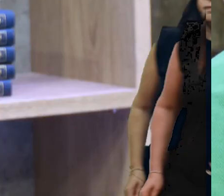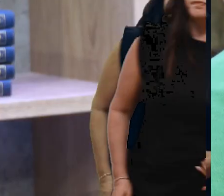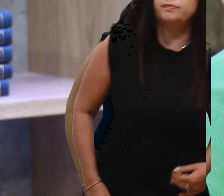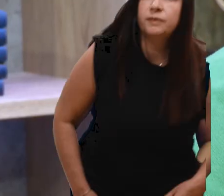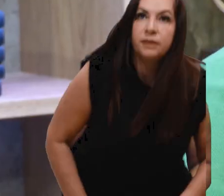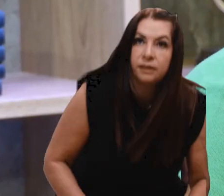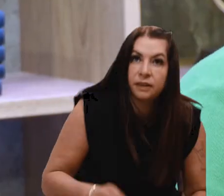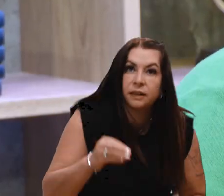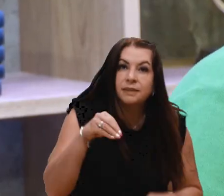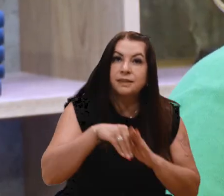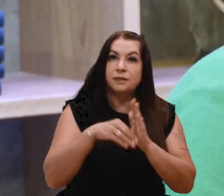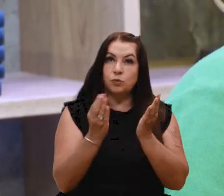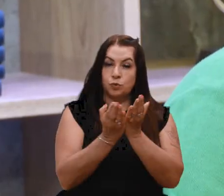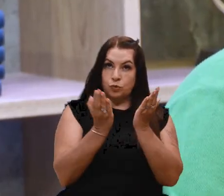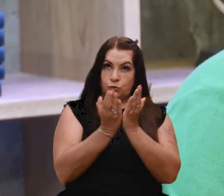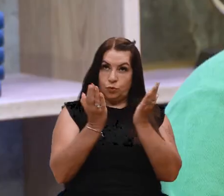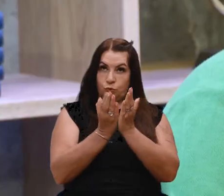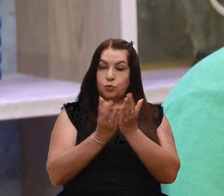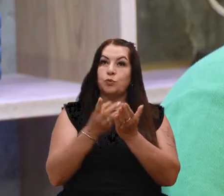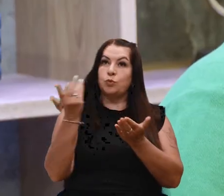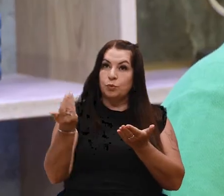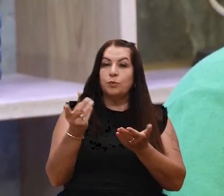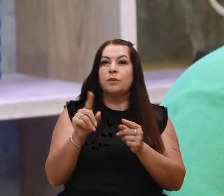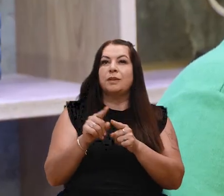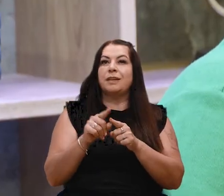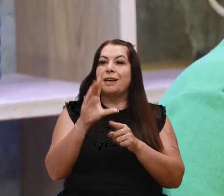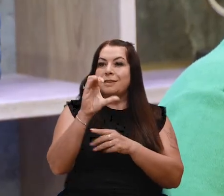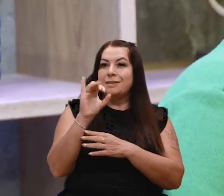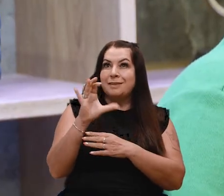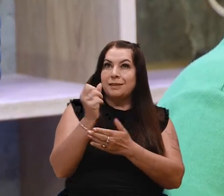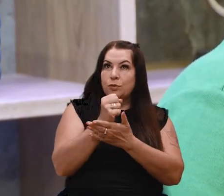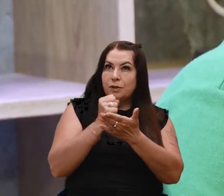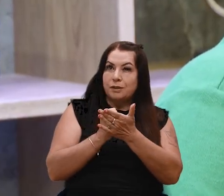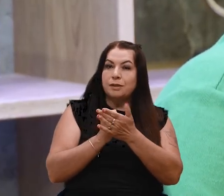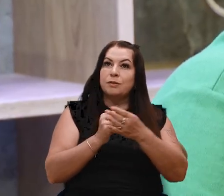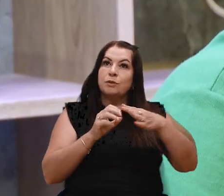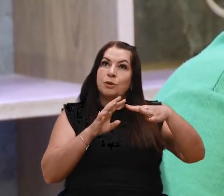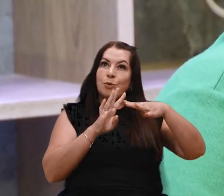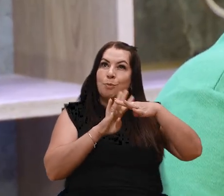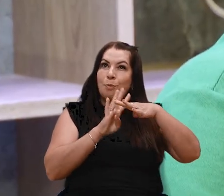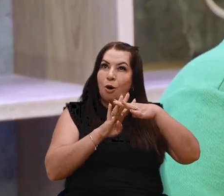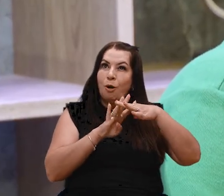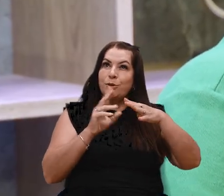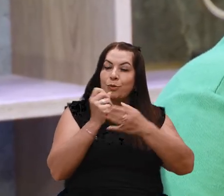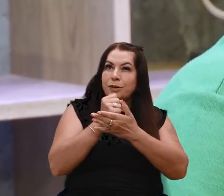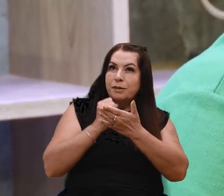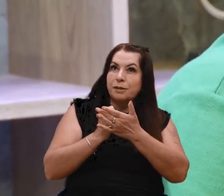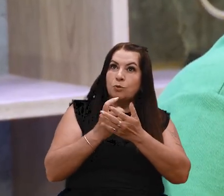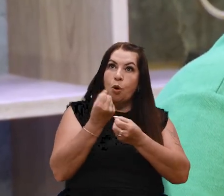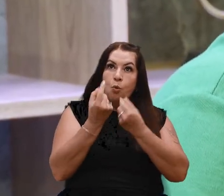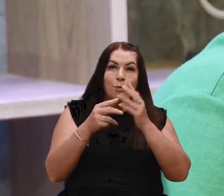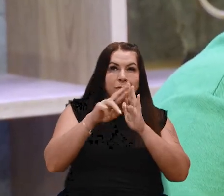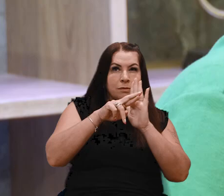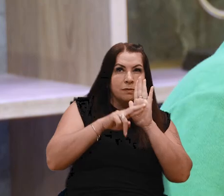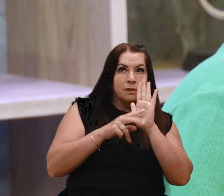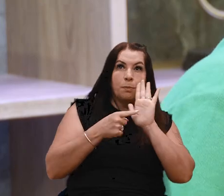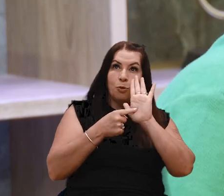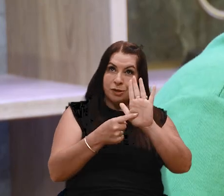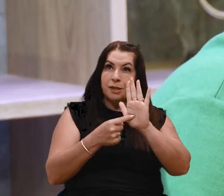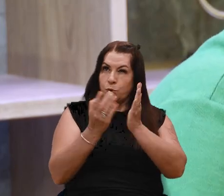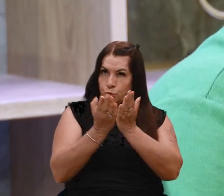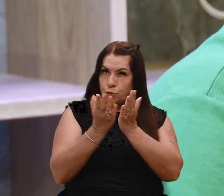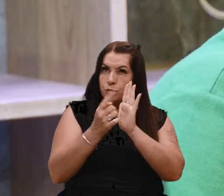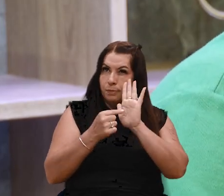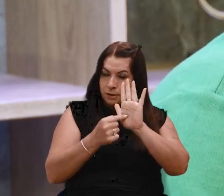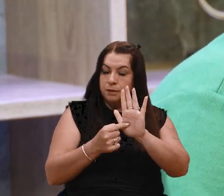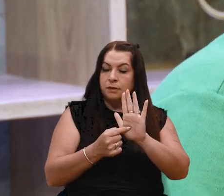contratando, aí que entra o MOB com esse planejamento que faz até 2040, com algumas diretrizes que já foram apontadas nesse estudo